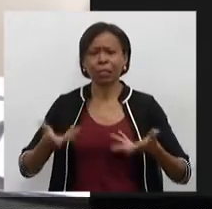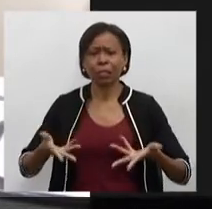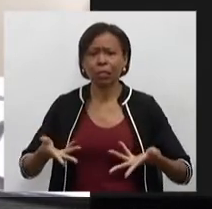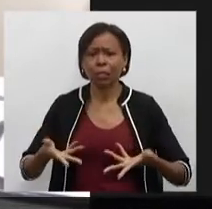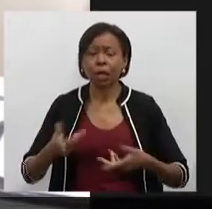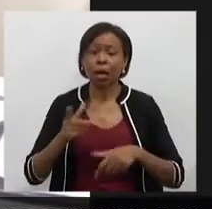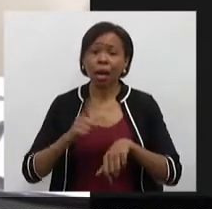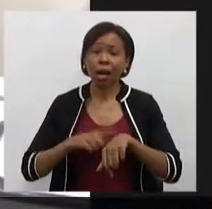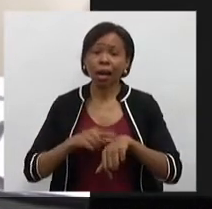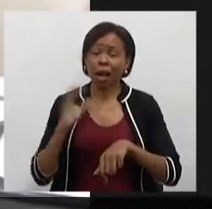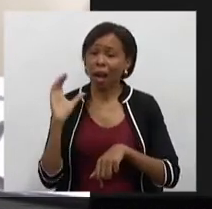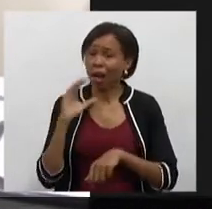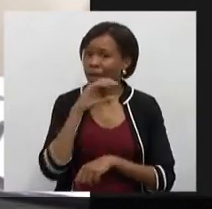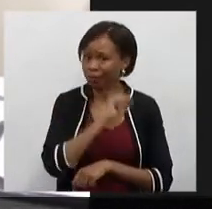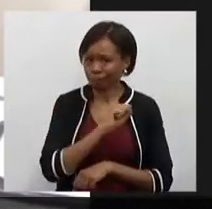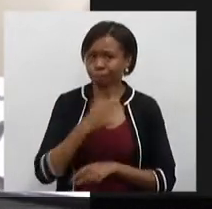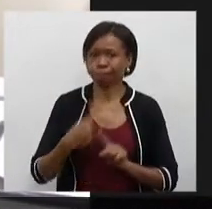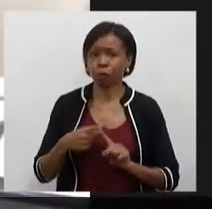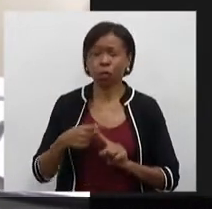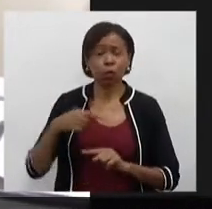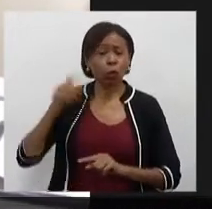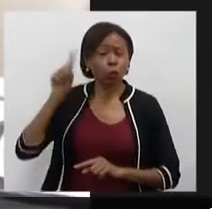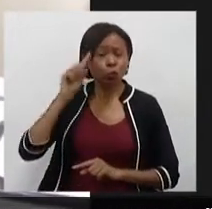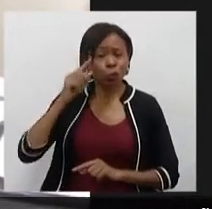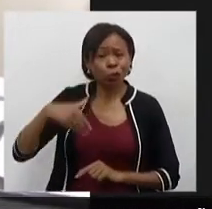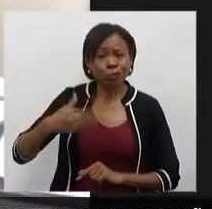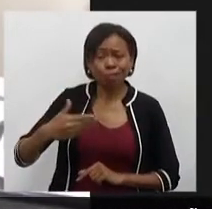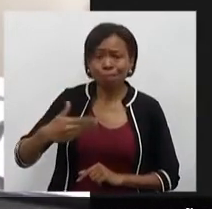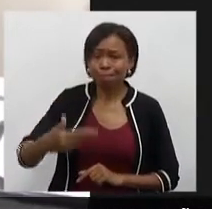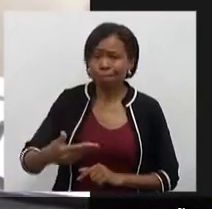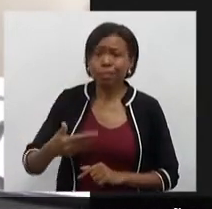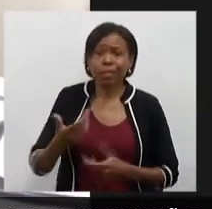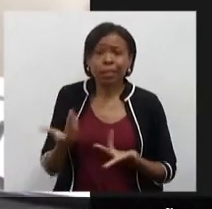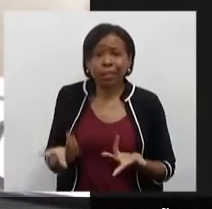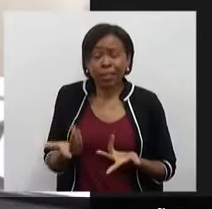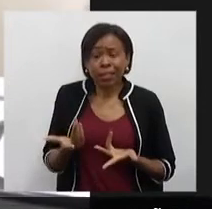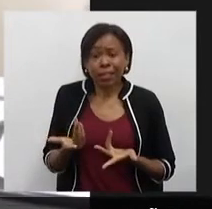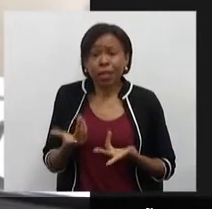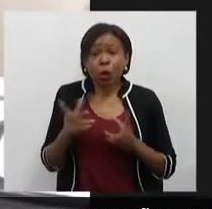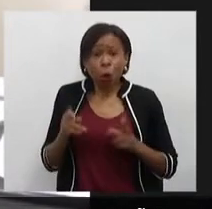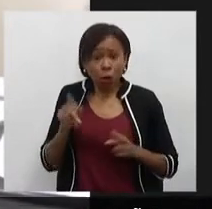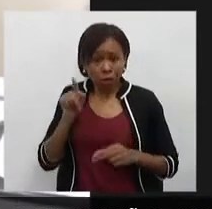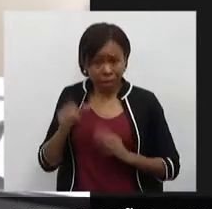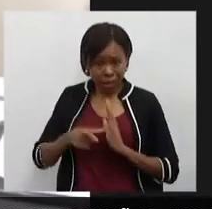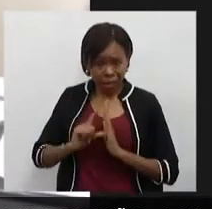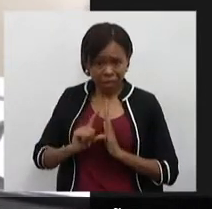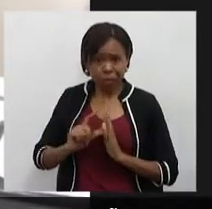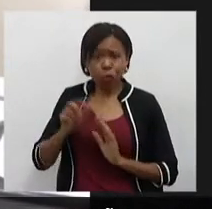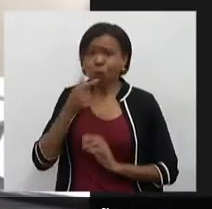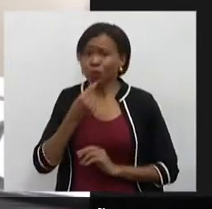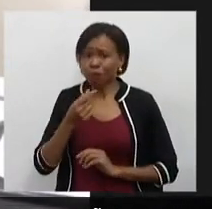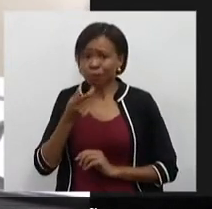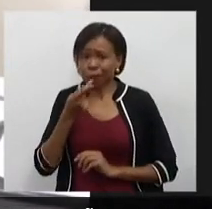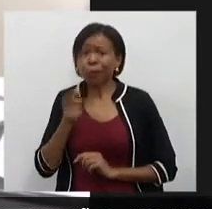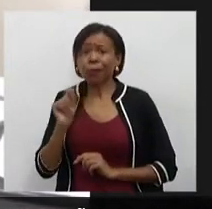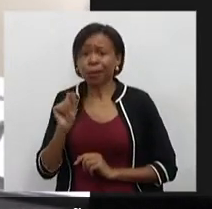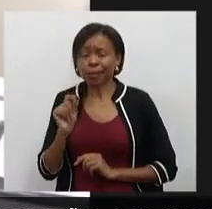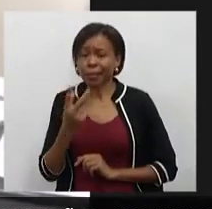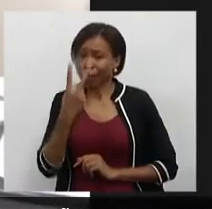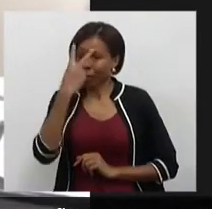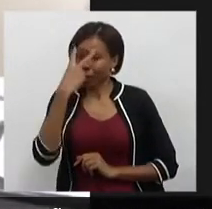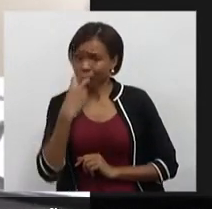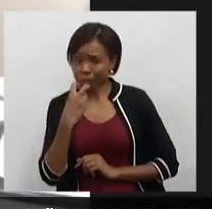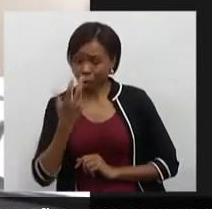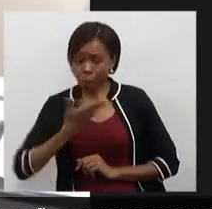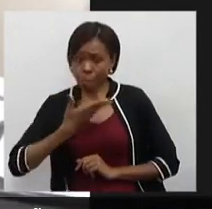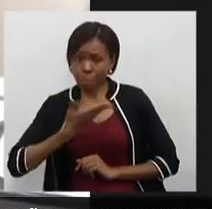precisamos rapidamente, porque cada dia que passa, como o senhor relatou, né, perdeu um amigo ontem, né, deficiente visual, e nós temos